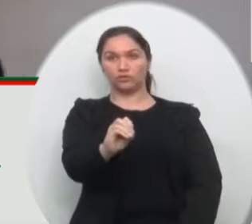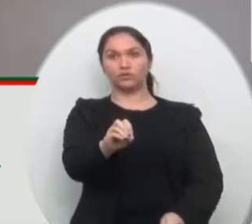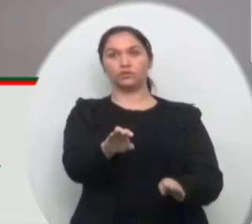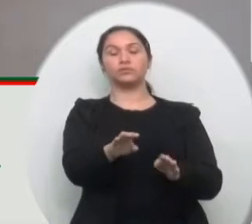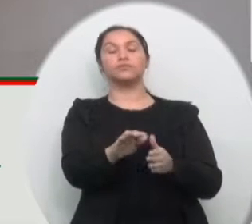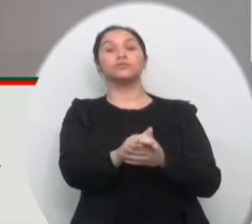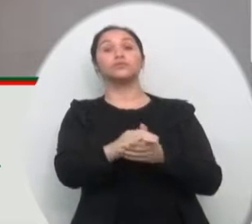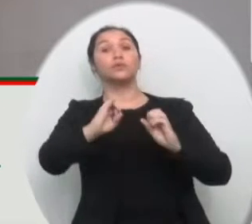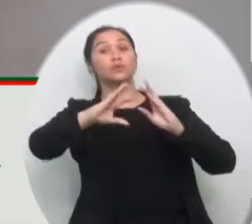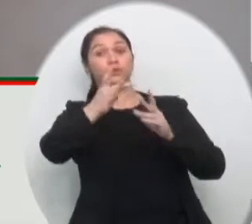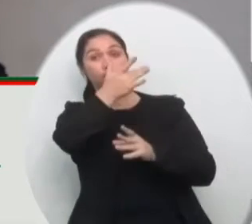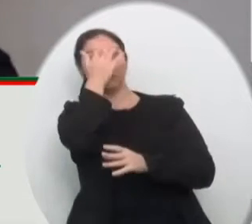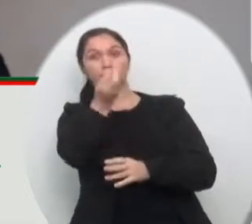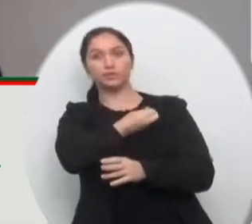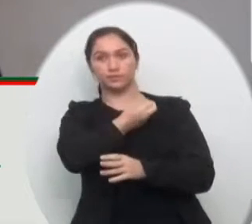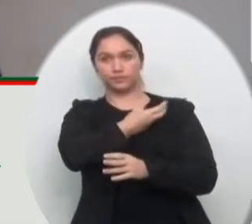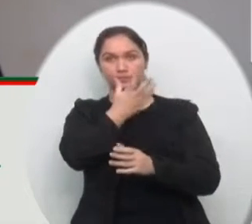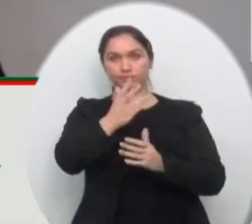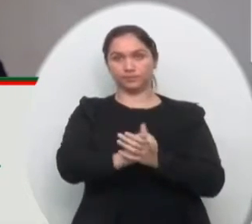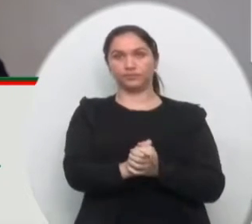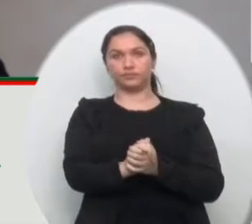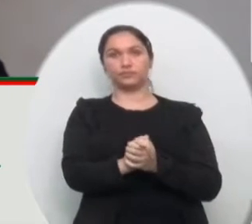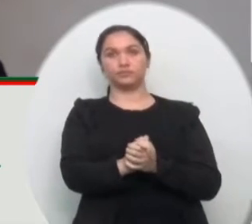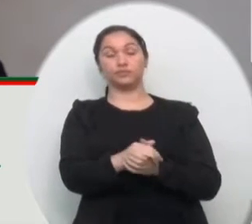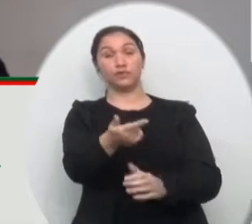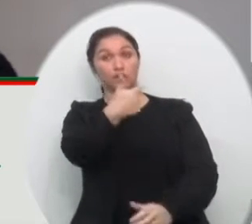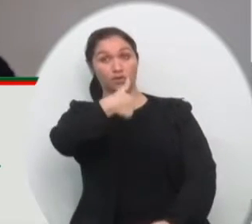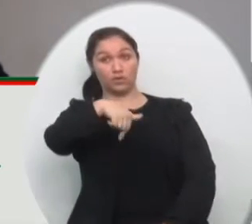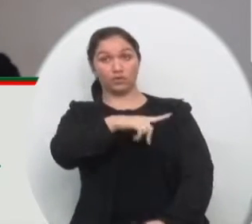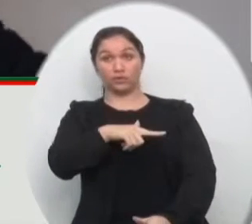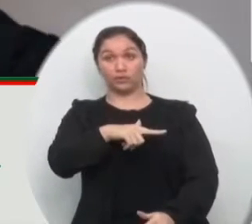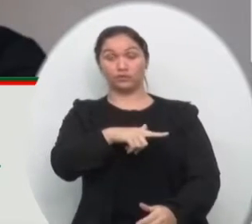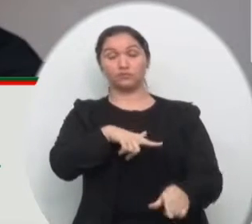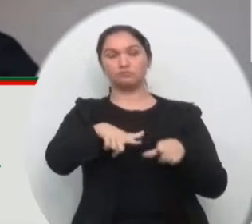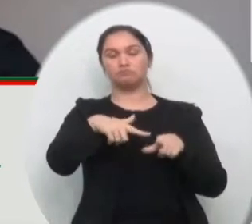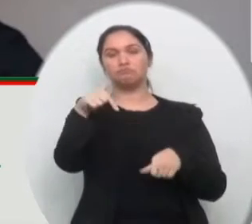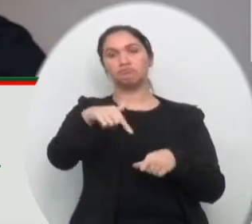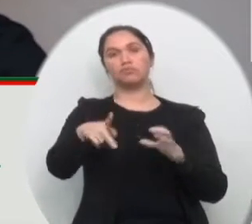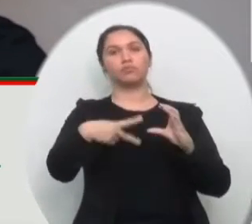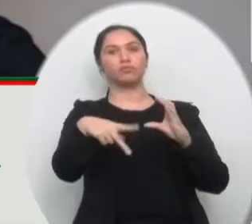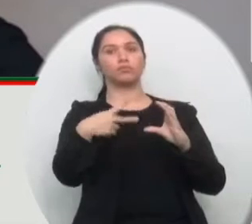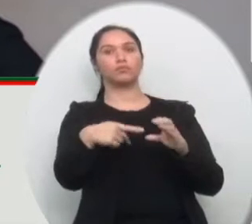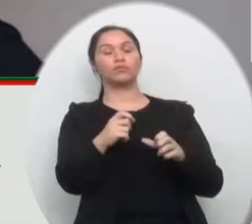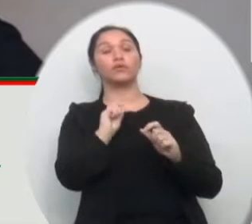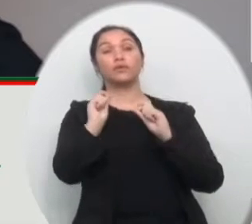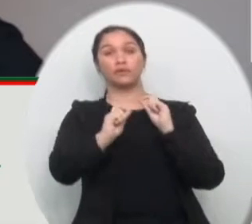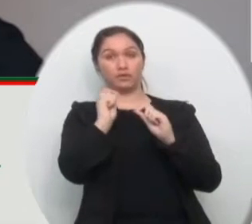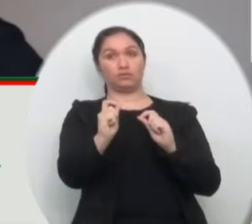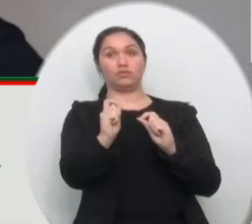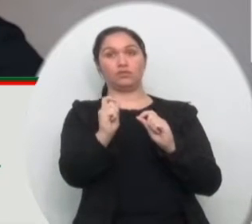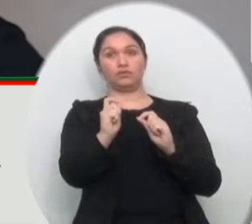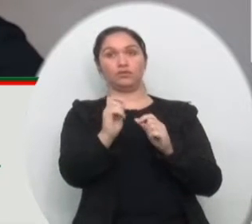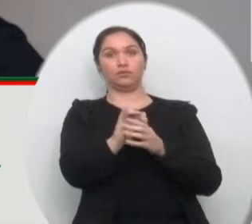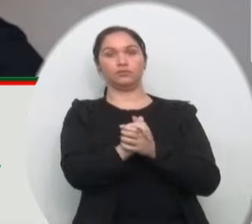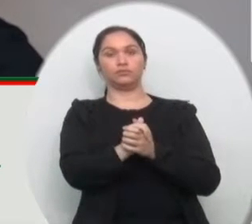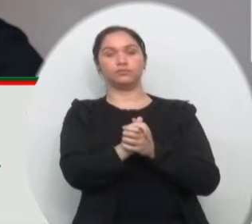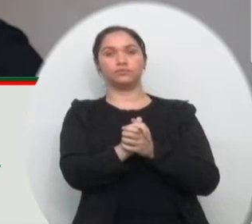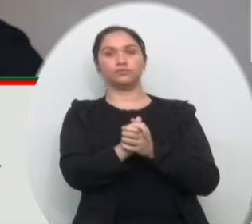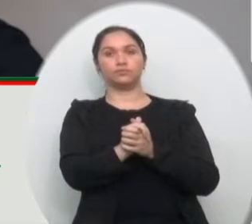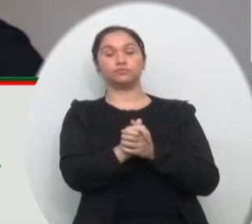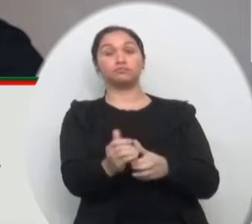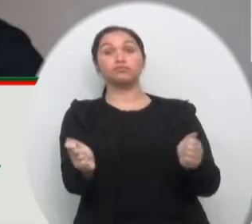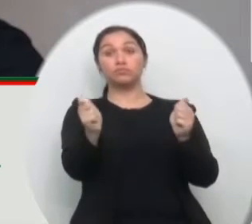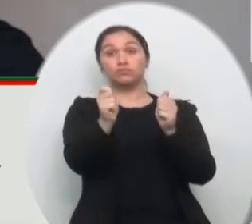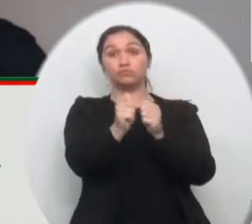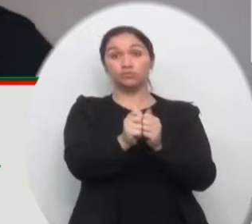audiência. Nosso papel aqui na Câmara de Vereadores é dar visibilidade às questões da população. E nesse viés